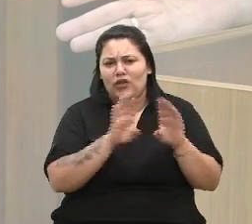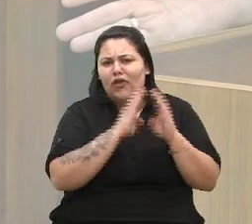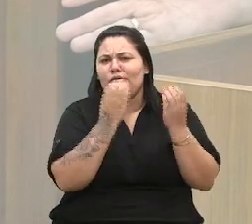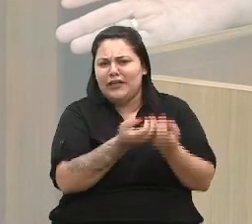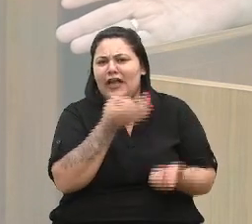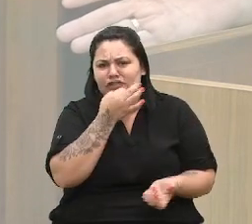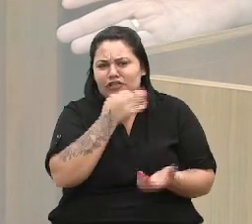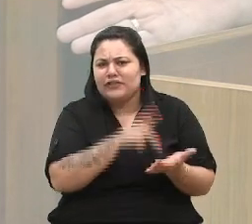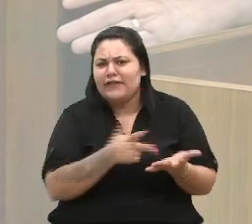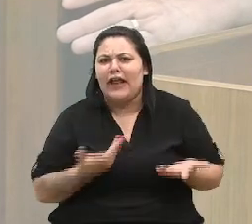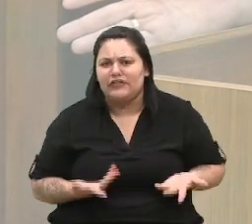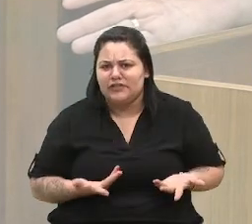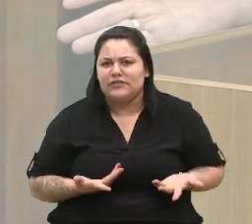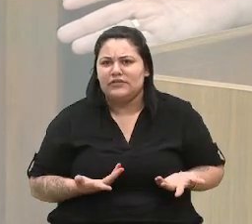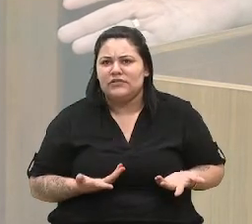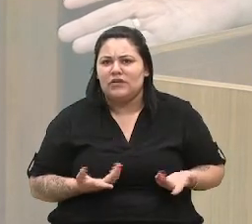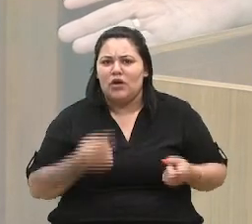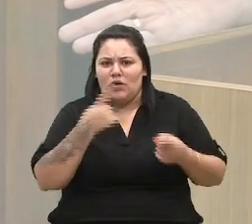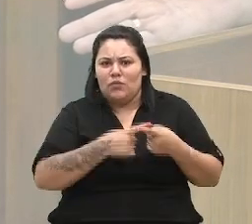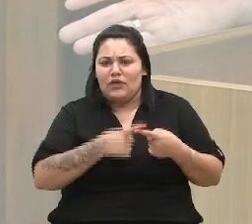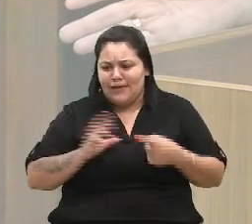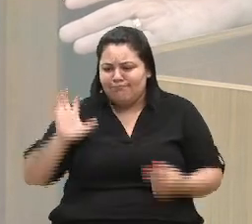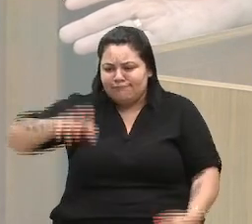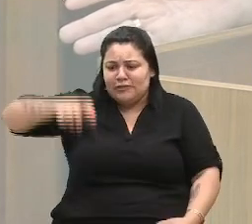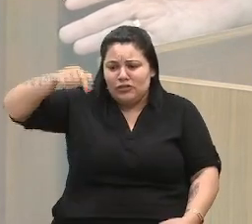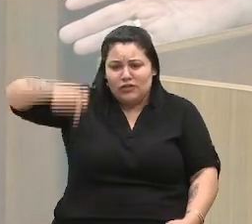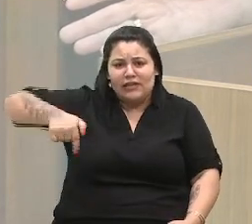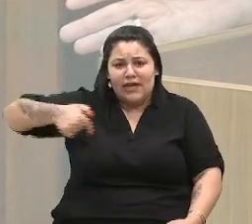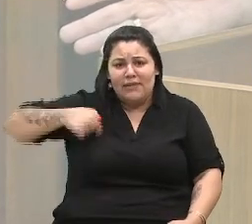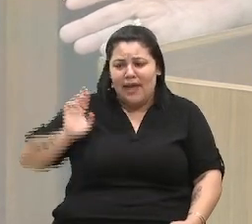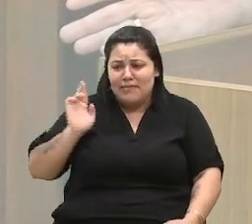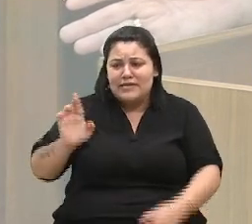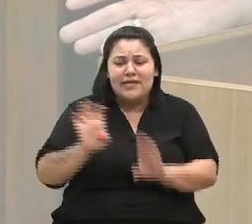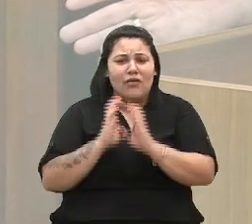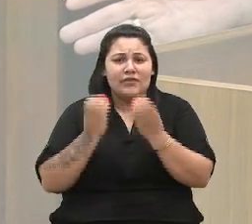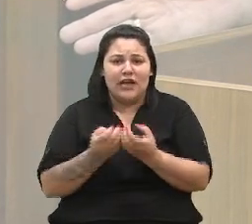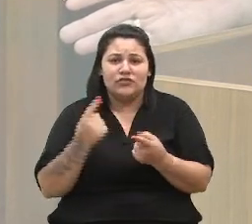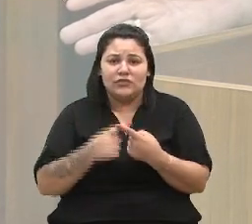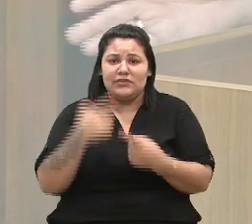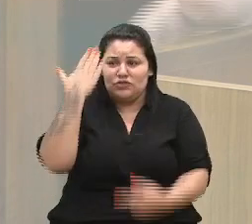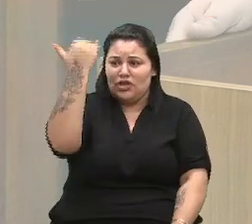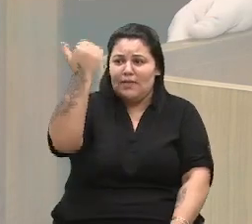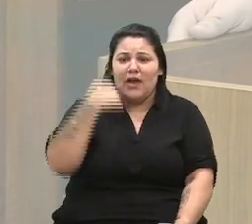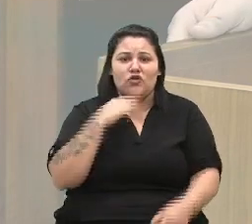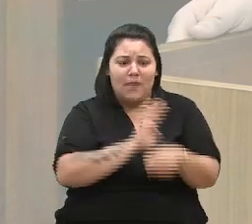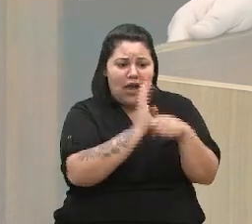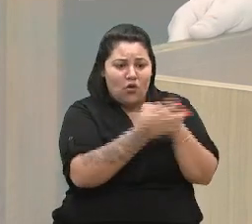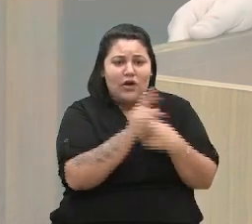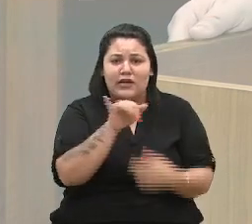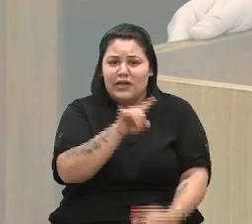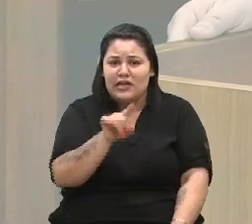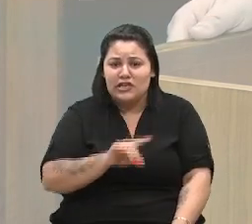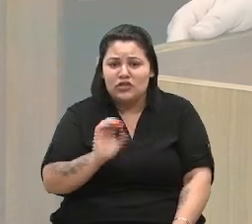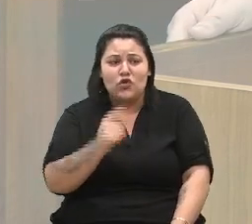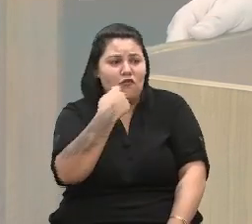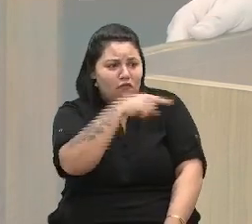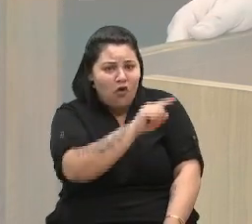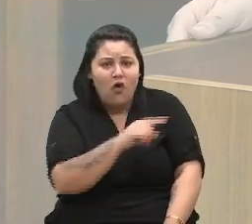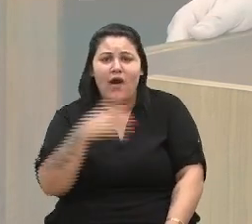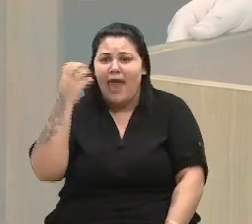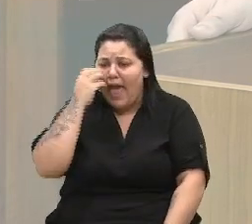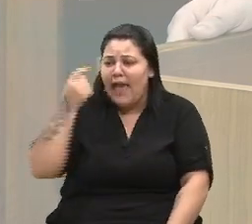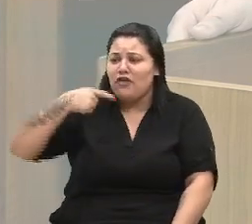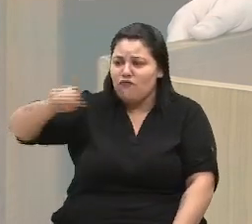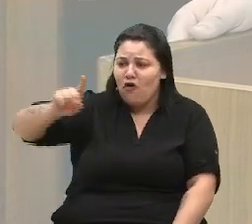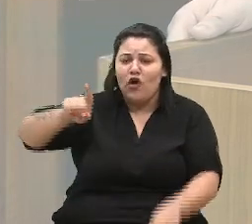caxiense. Posterior que eu estou aqui dentro, eu represento todos, porque se me chamar no Riça, eu estou ali, se me chamar na REC, eu estou lá, se me chamar